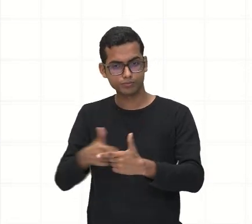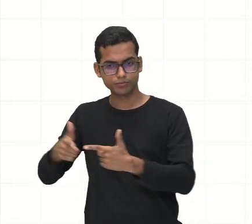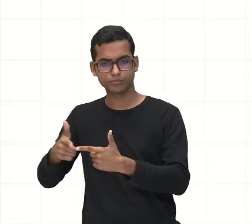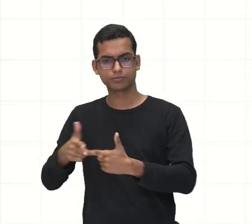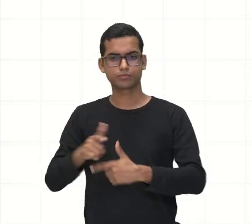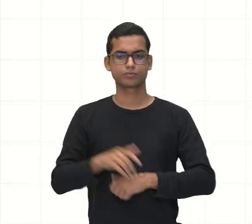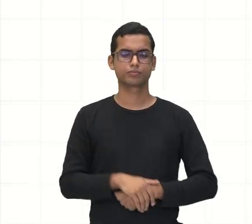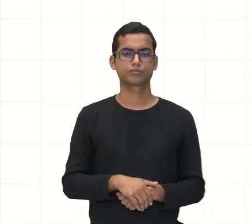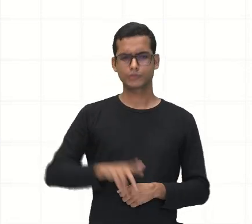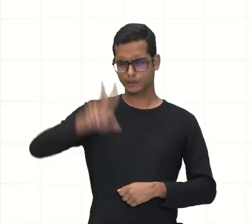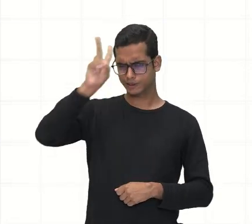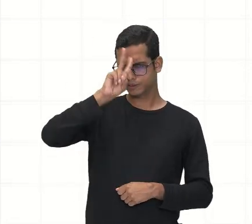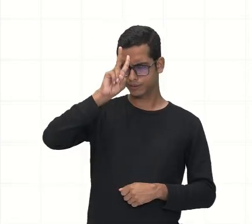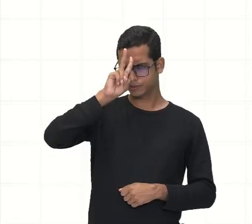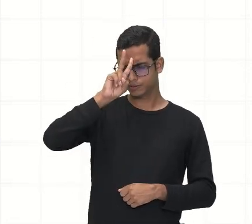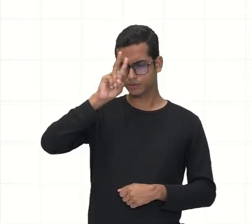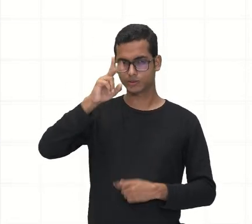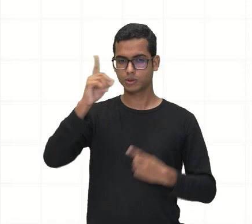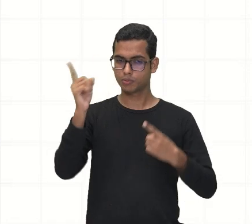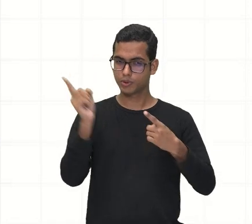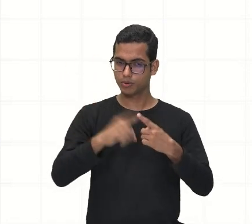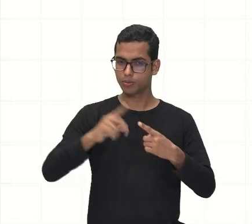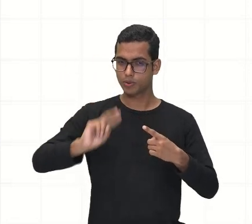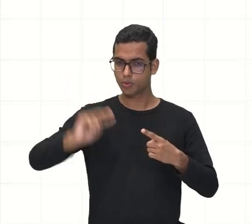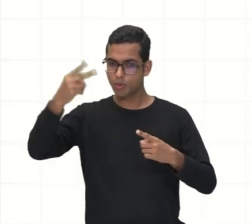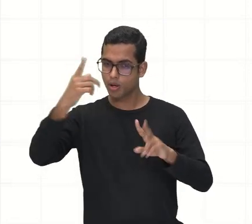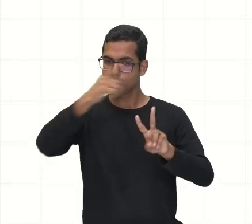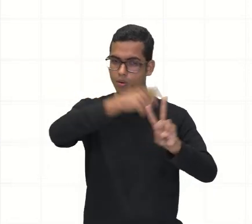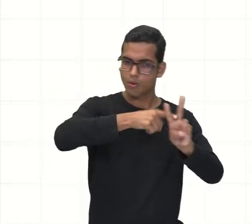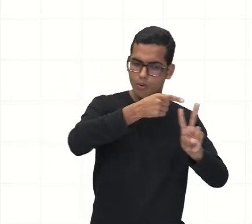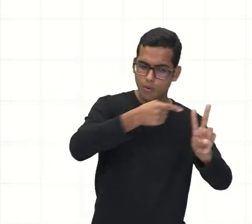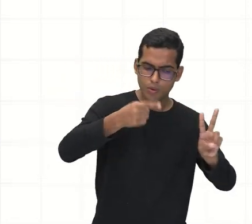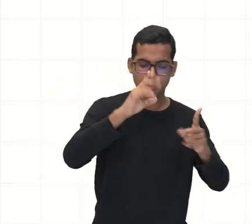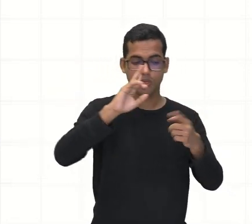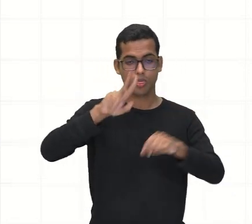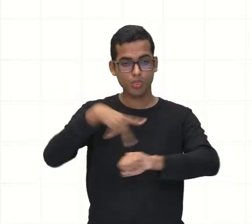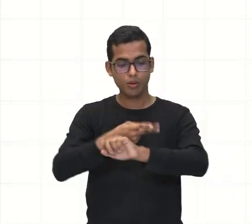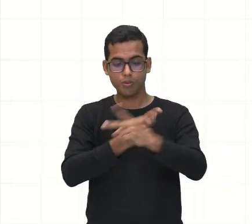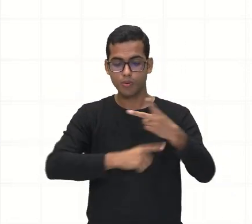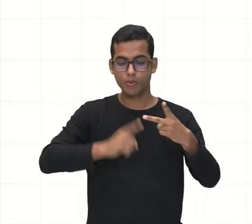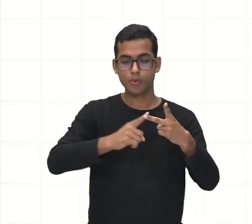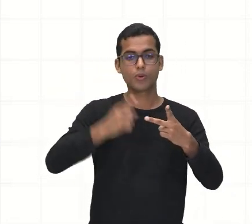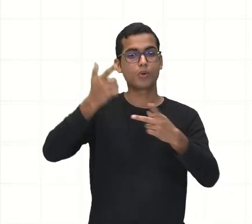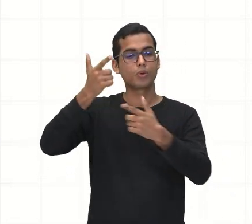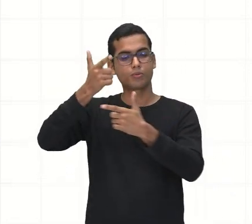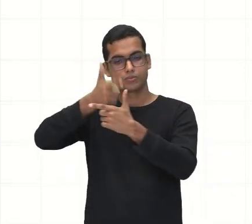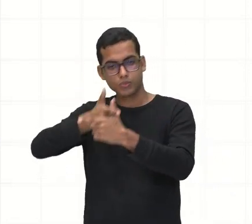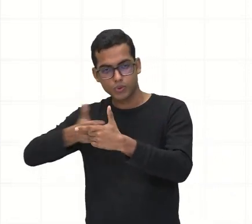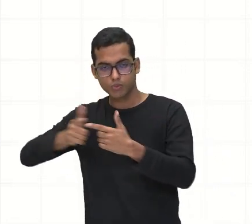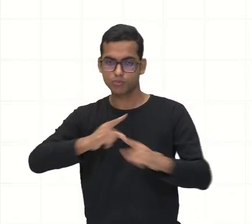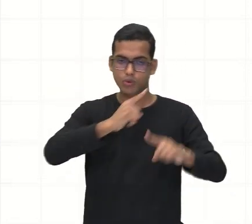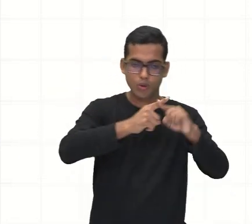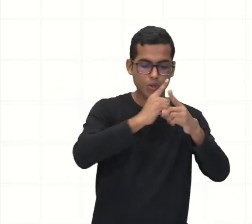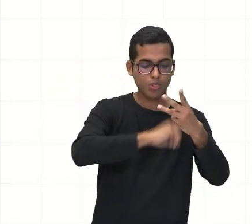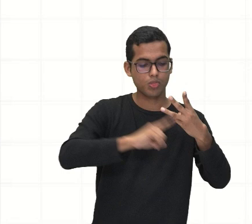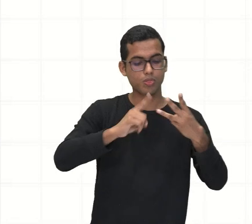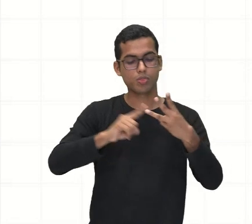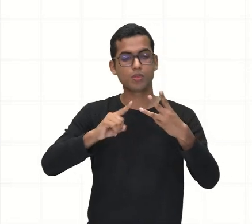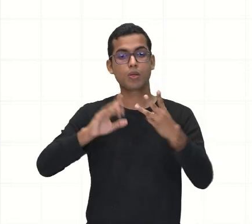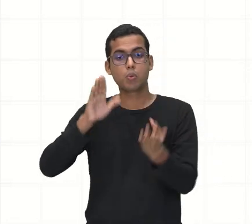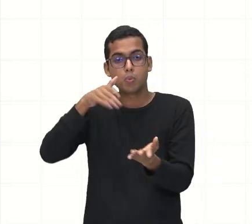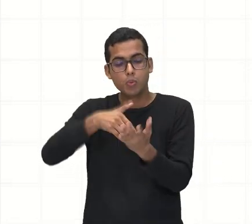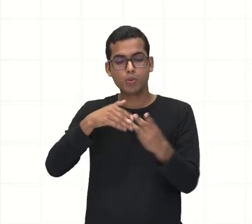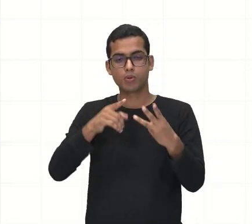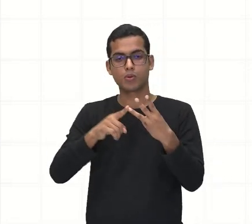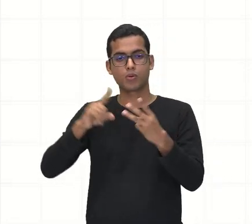bom? Lembra? Primeiro potência e raiz, depois multiplicação ou divisão, e depois adição e